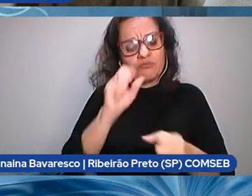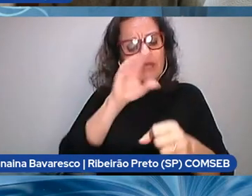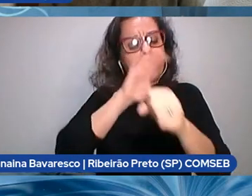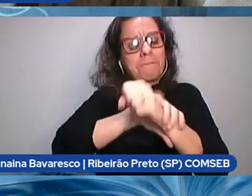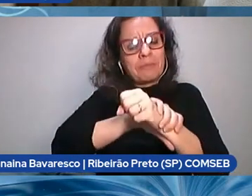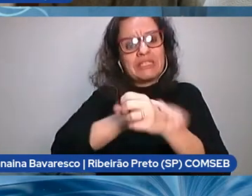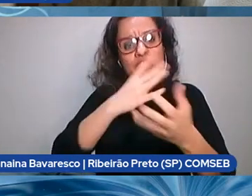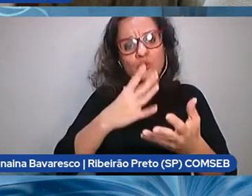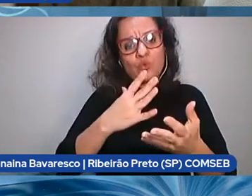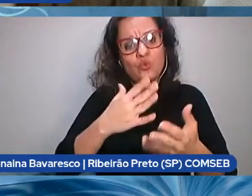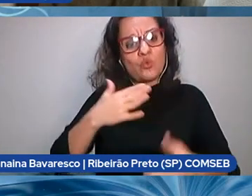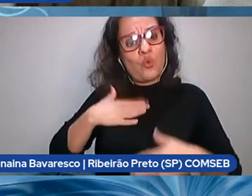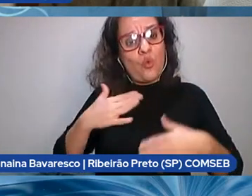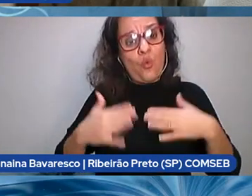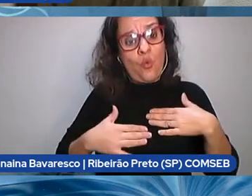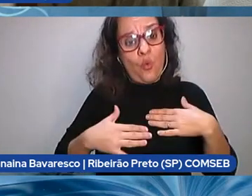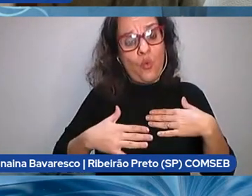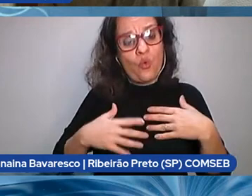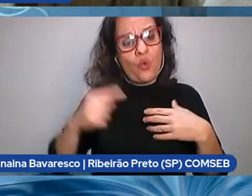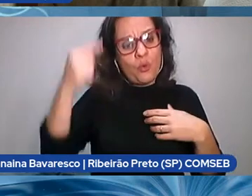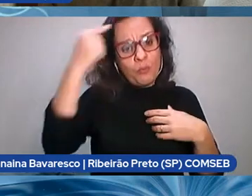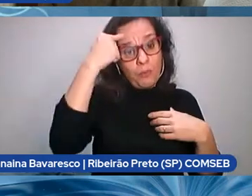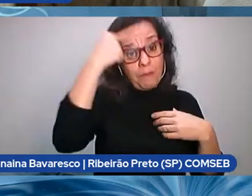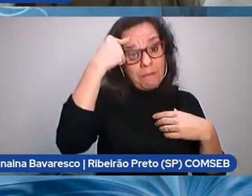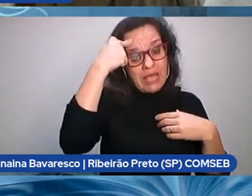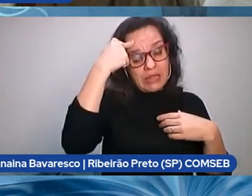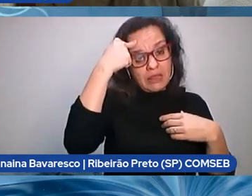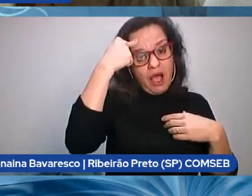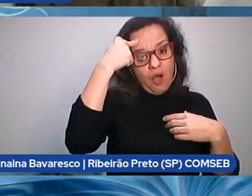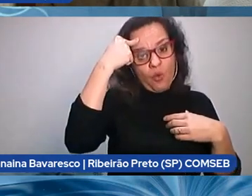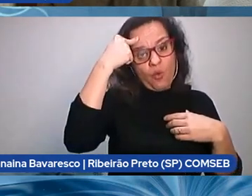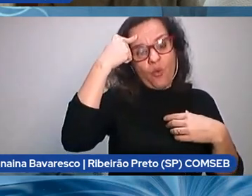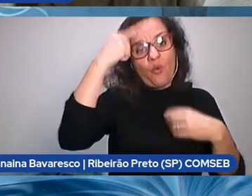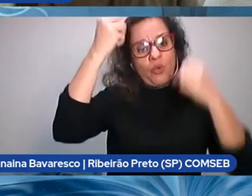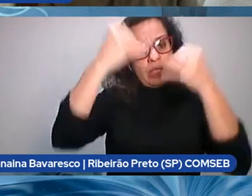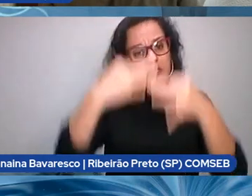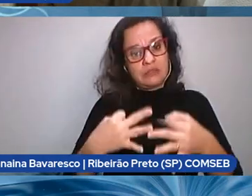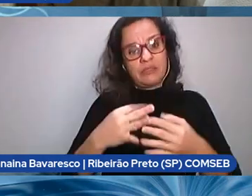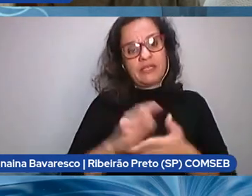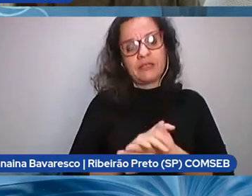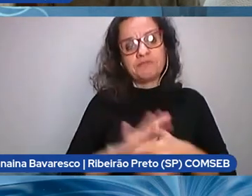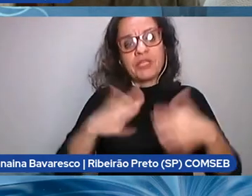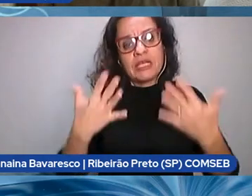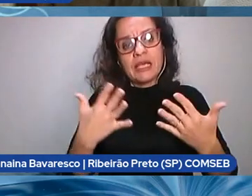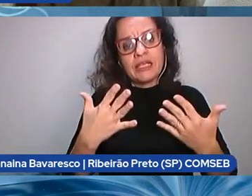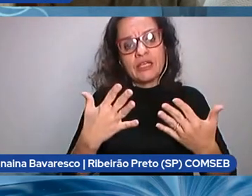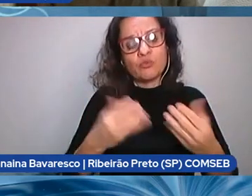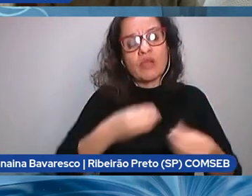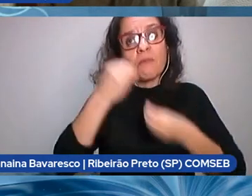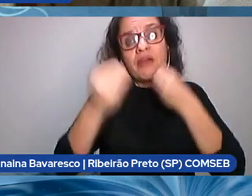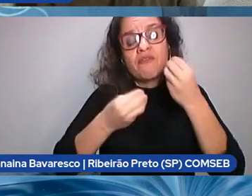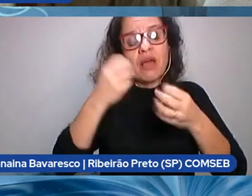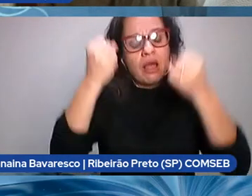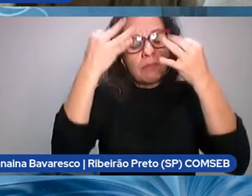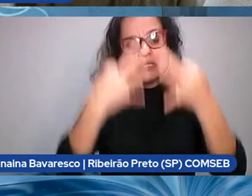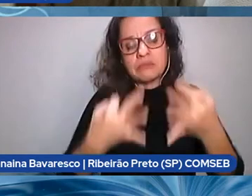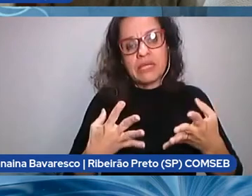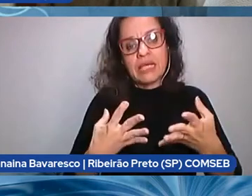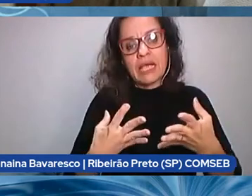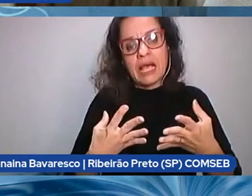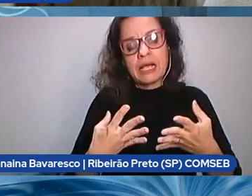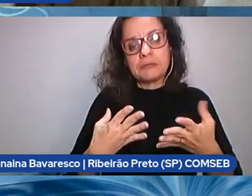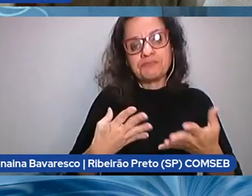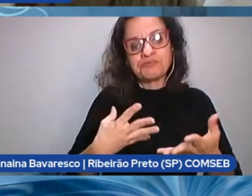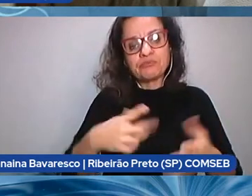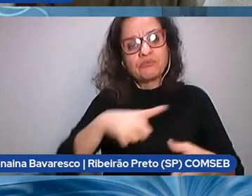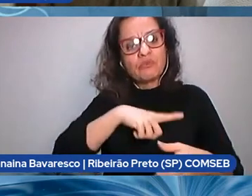chamamos de corpo material, mental, que o André Luiz se refere. E aí não dá para a gente dizer se isso